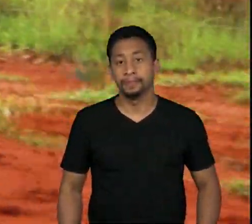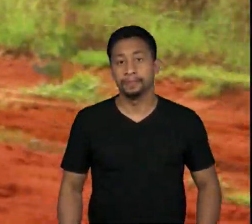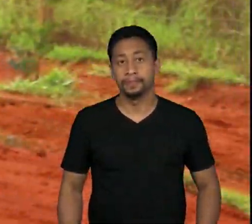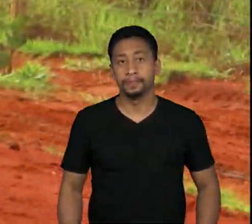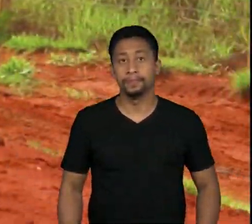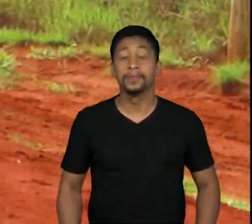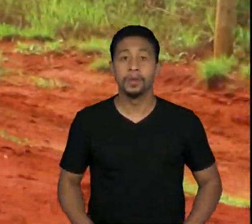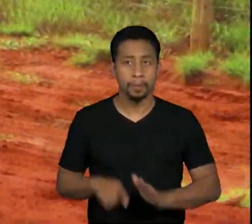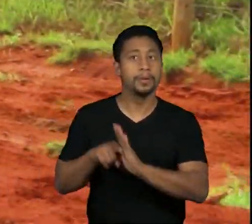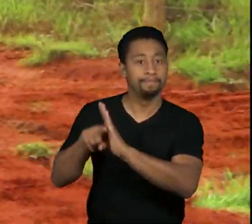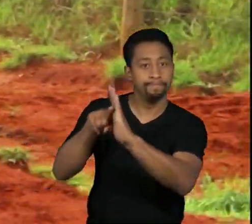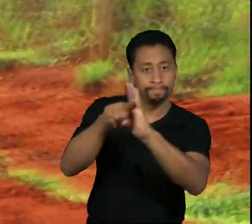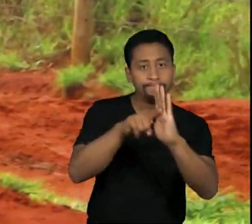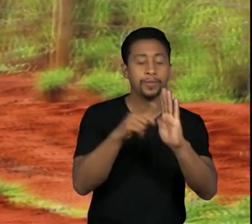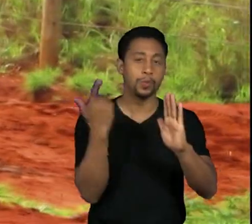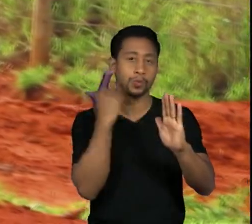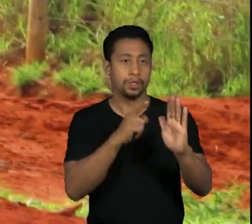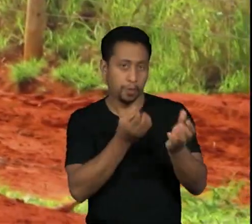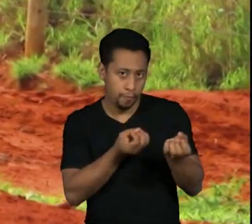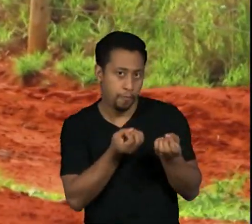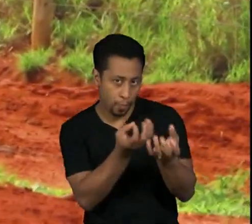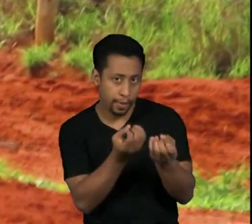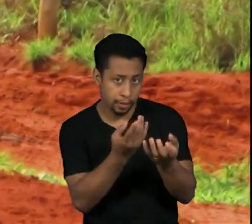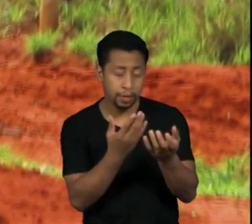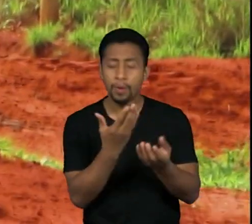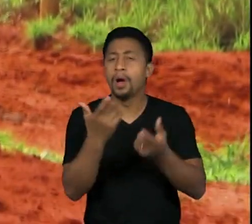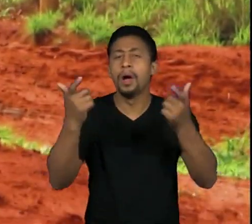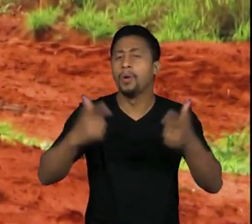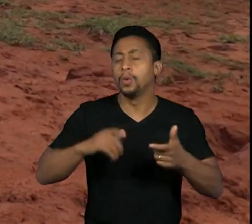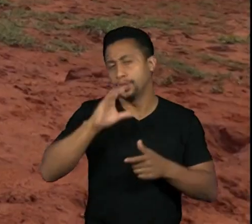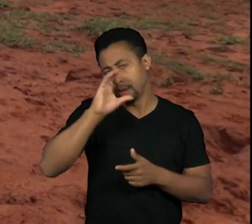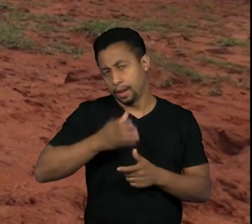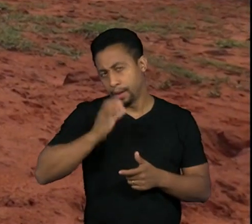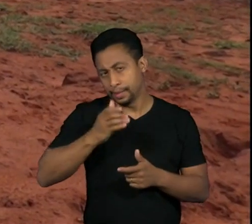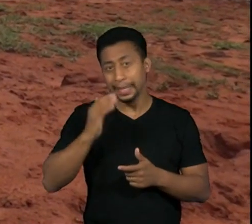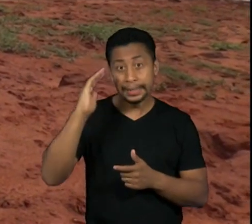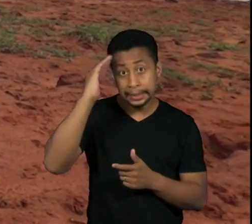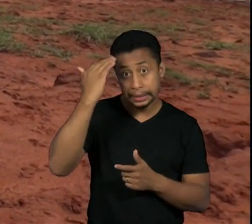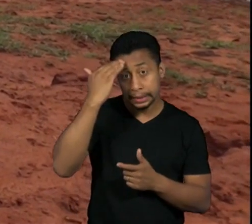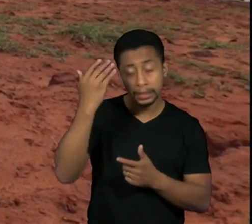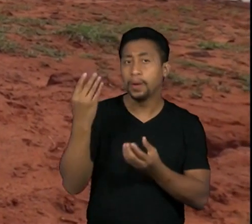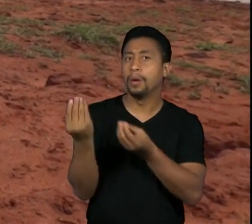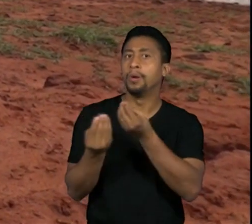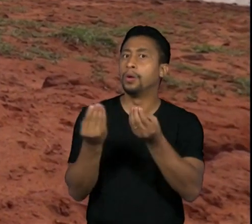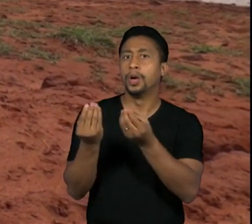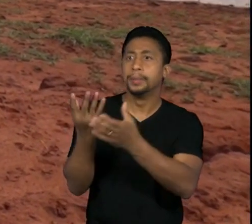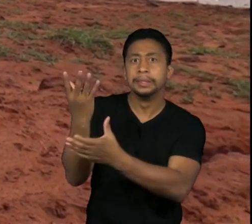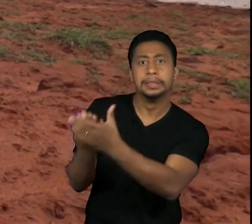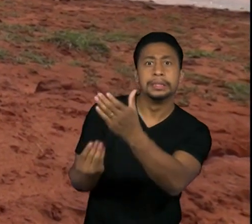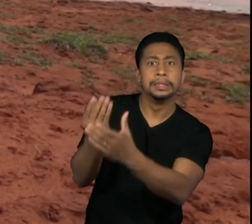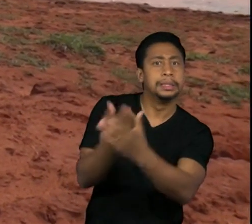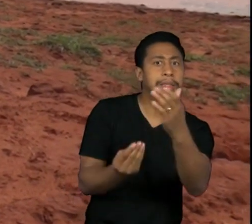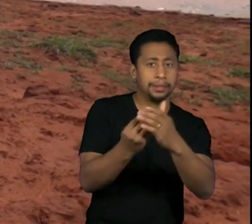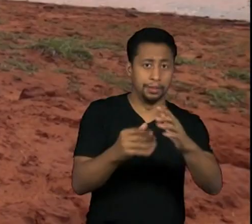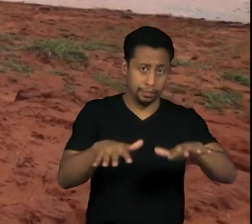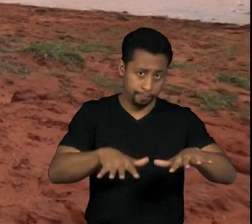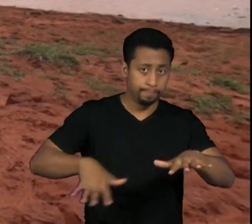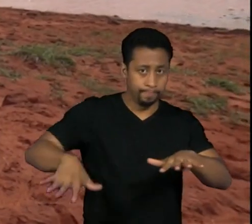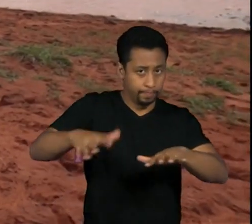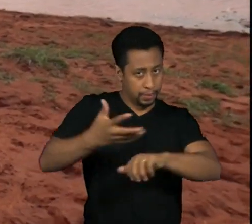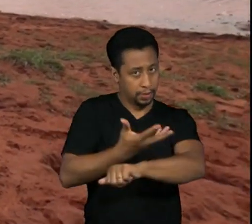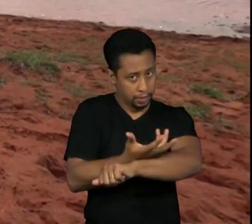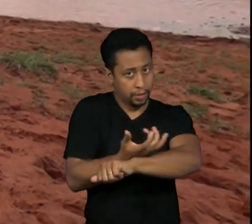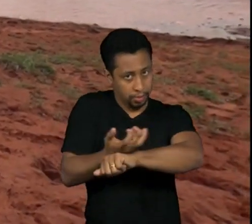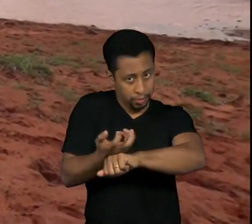Para levantar as informações sobre a ocupação das antas e entender a causa do seu desaparecimento na Caatinga,